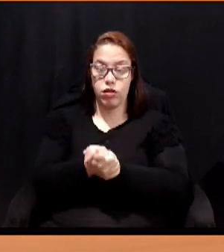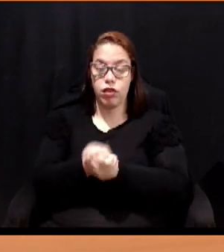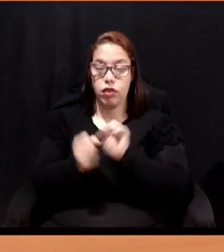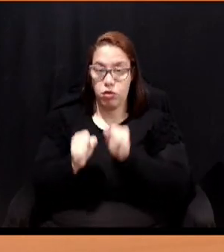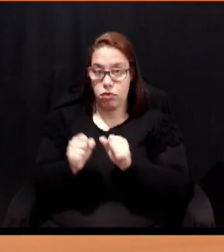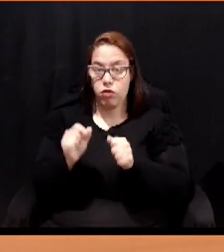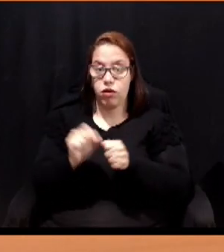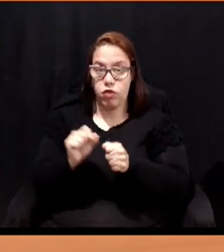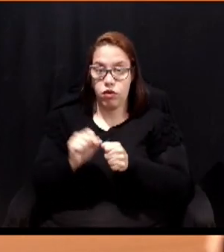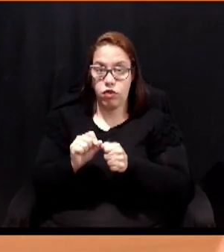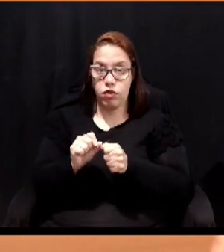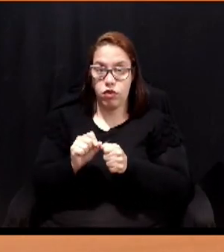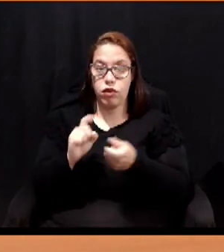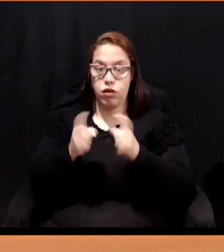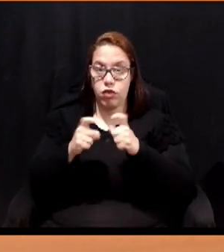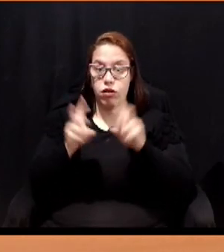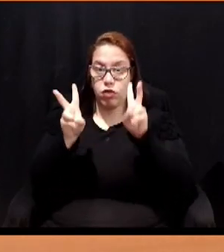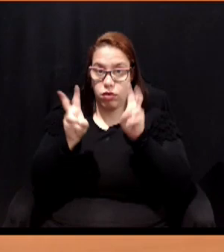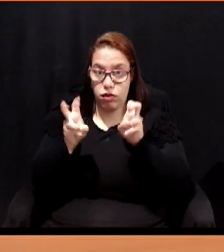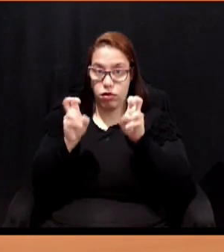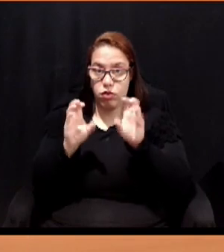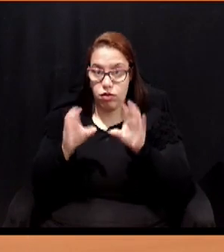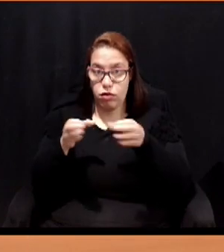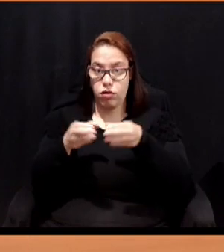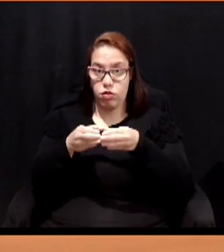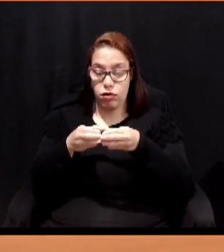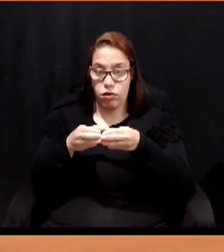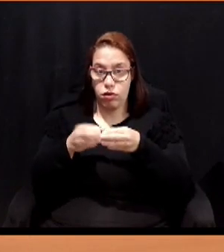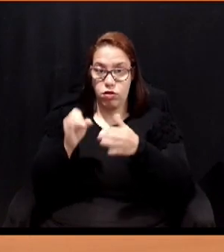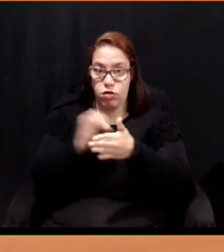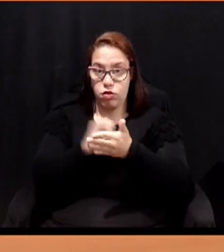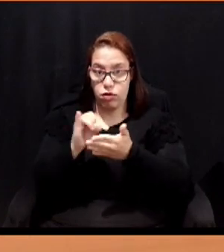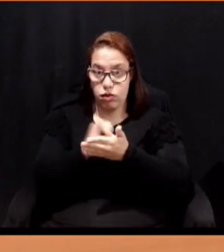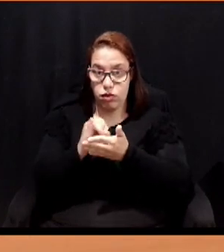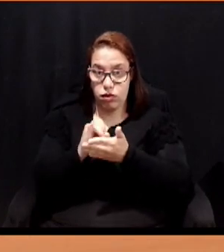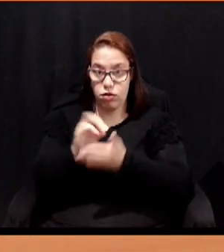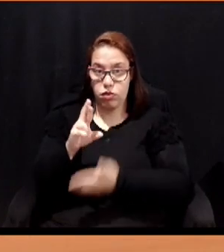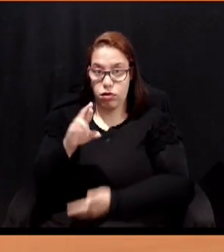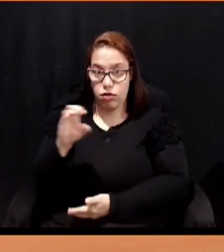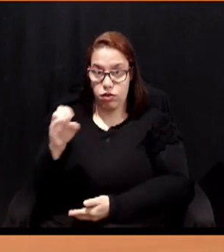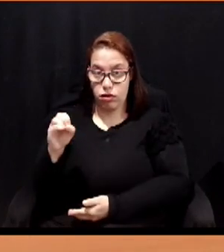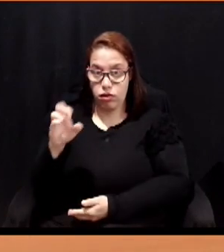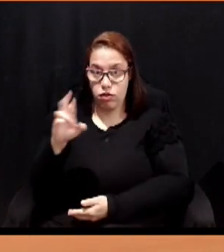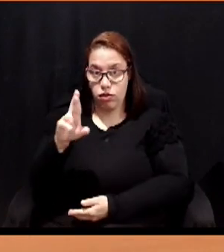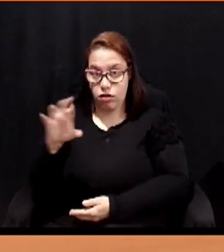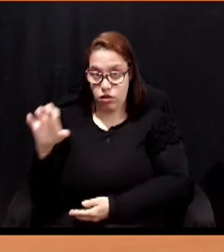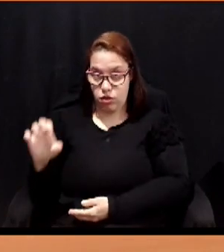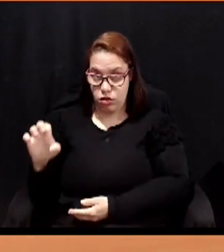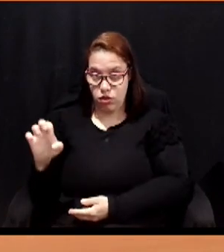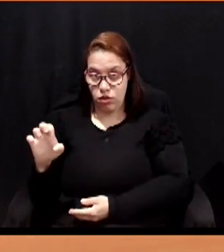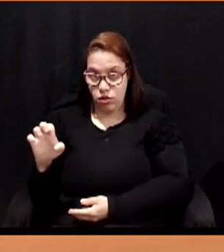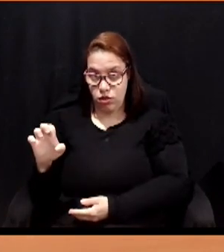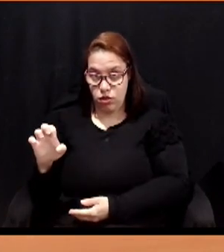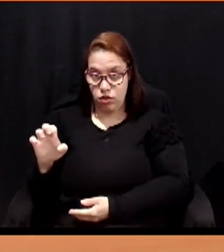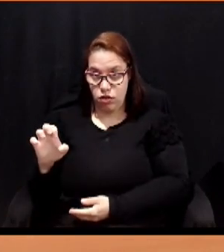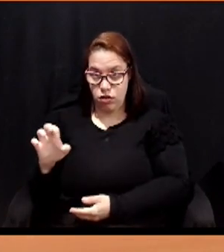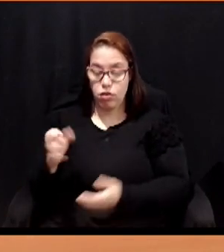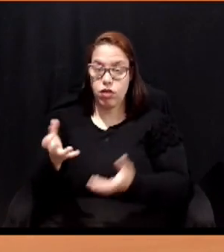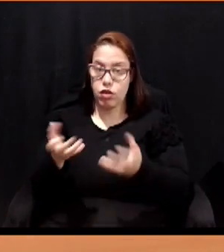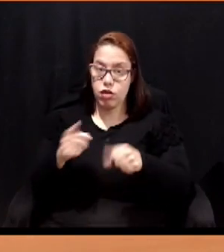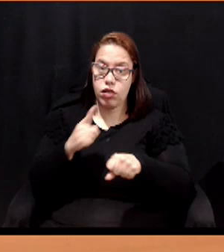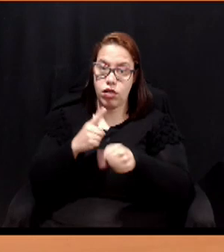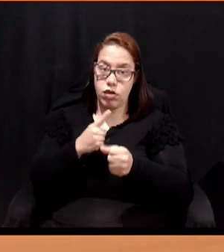Então, reuniões temáticas da Comissão de Relações Internacionais ordinárias e extraordinárias, né? Então, se a gente quiser marcar alguma data que já não